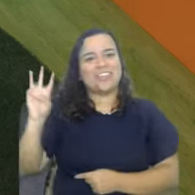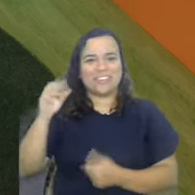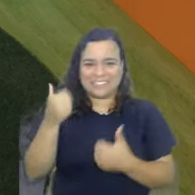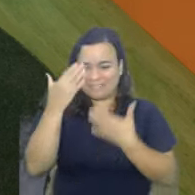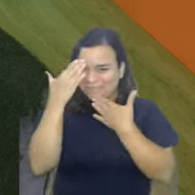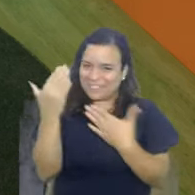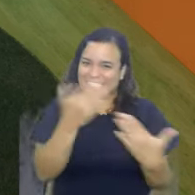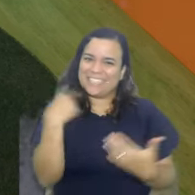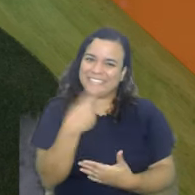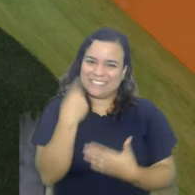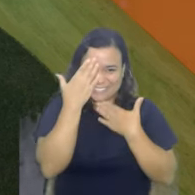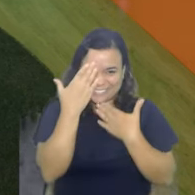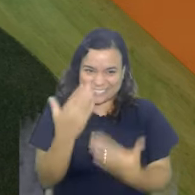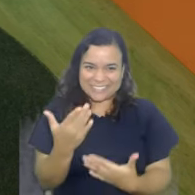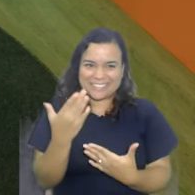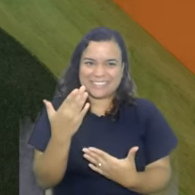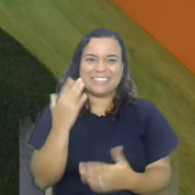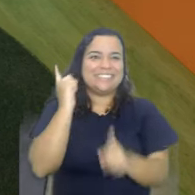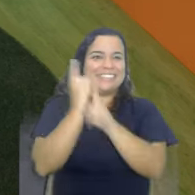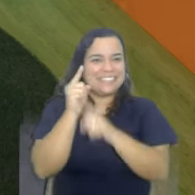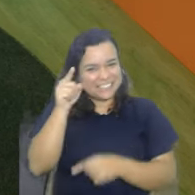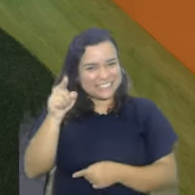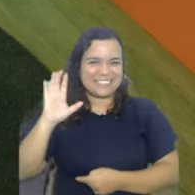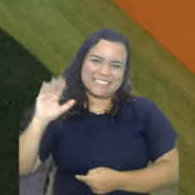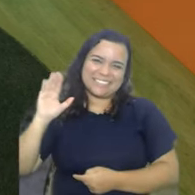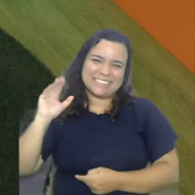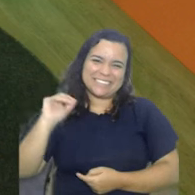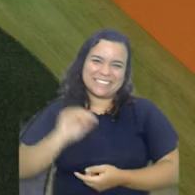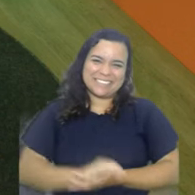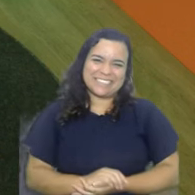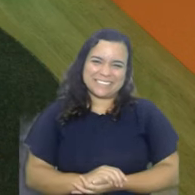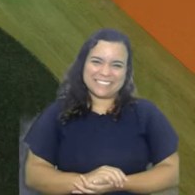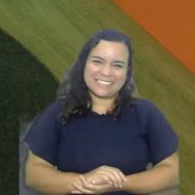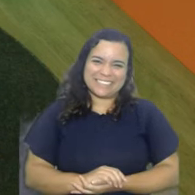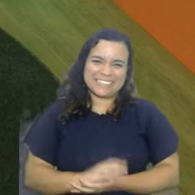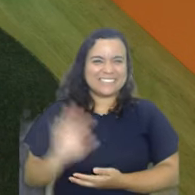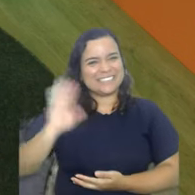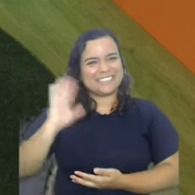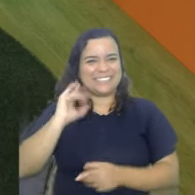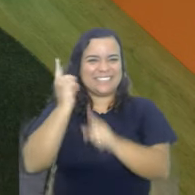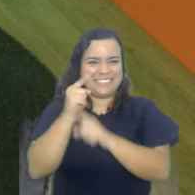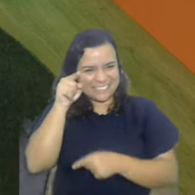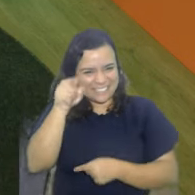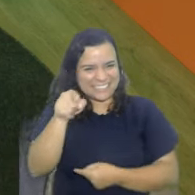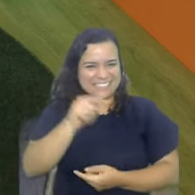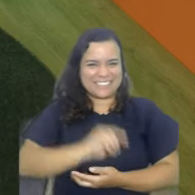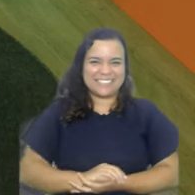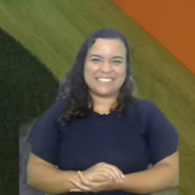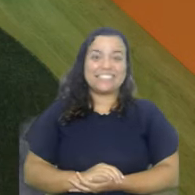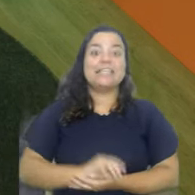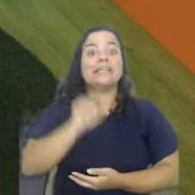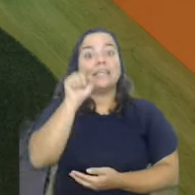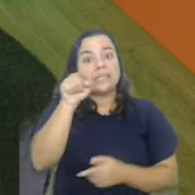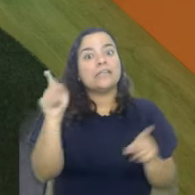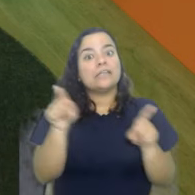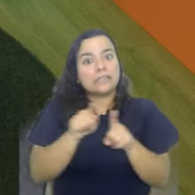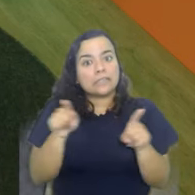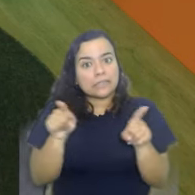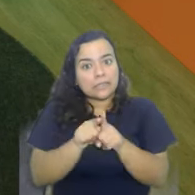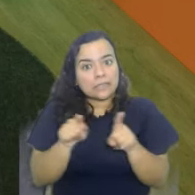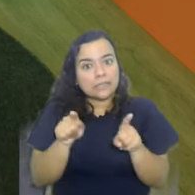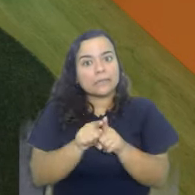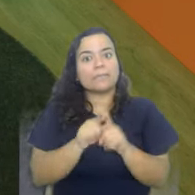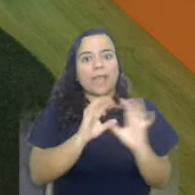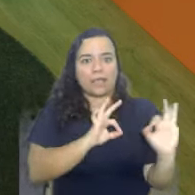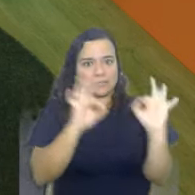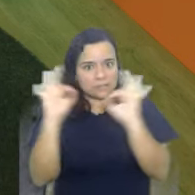agradece estar aqui nos vemos Na GR até lá até lá pessoal nos vemos na grow e para vocês que tá que estão nos assistindo